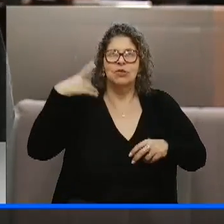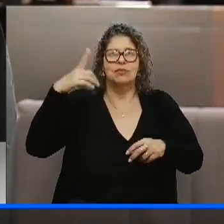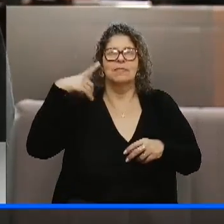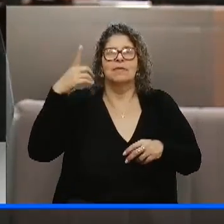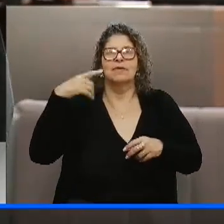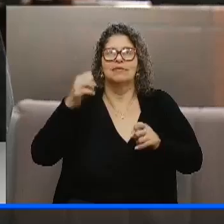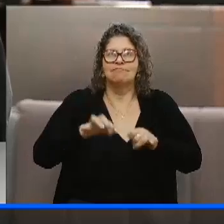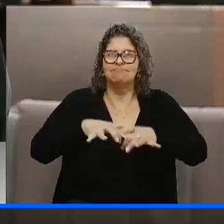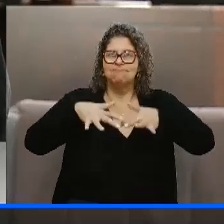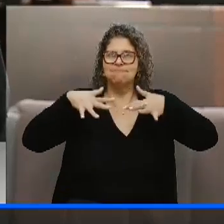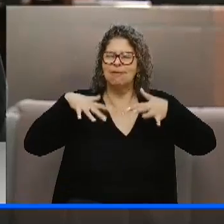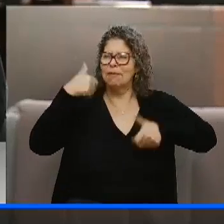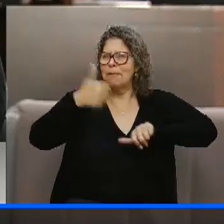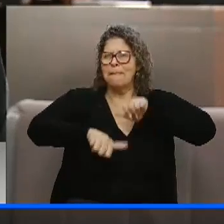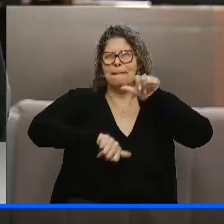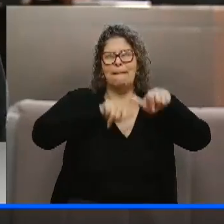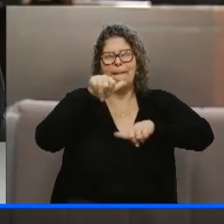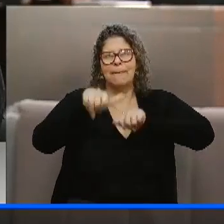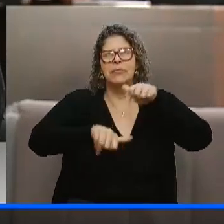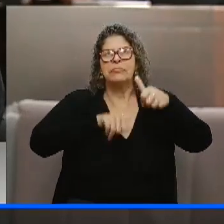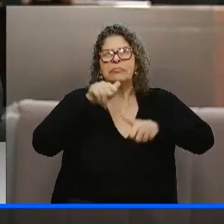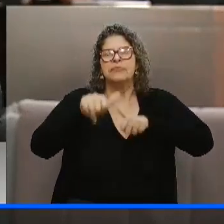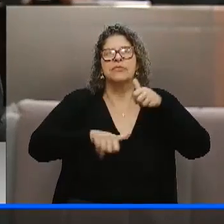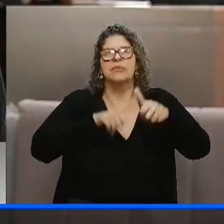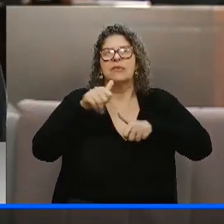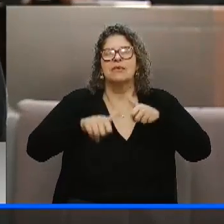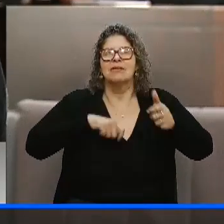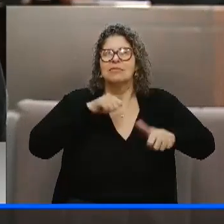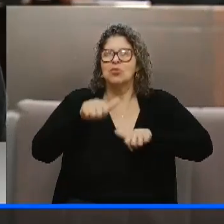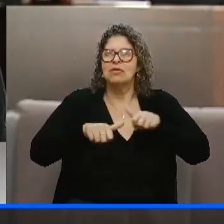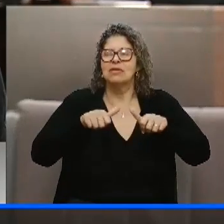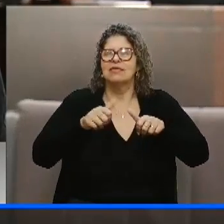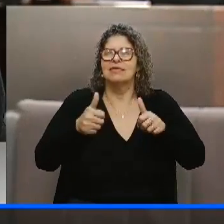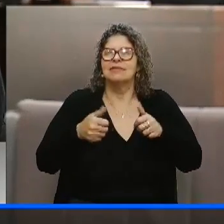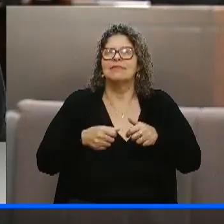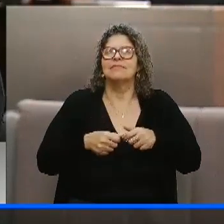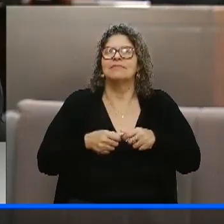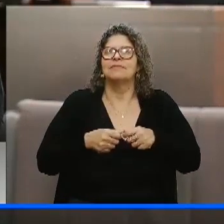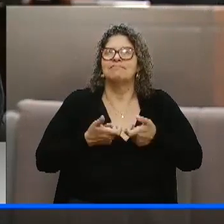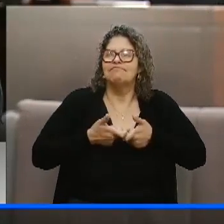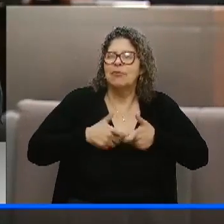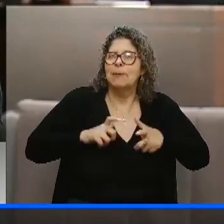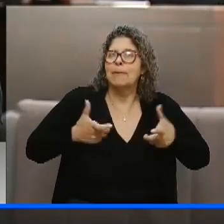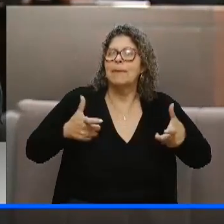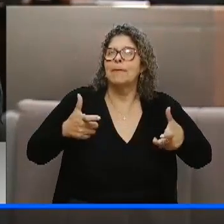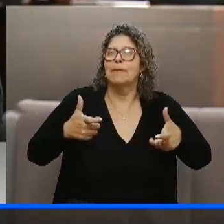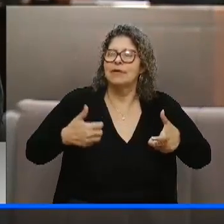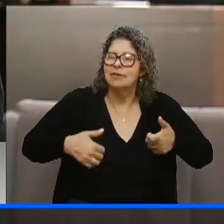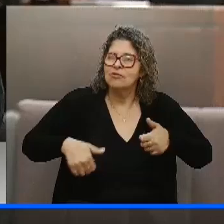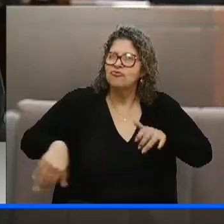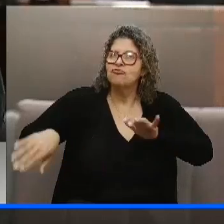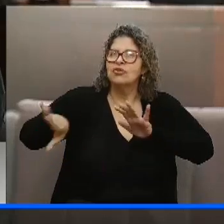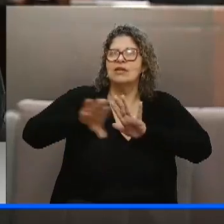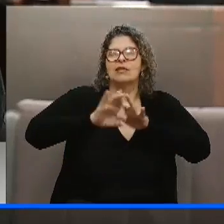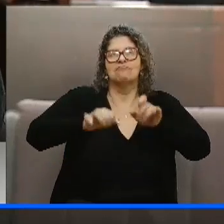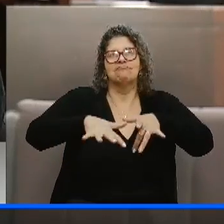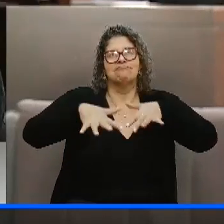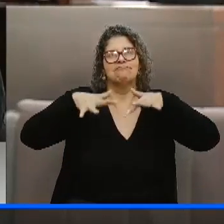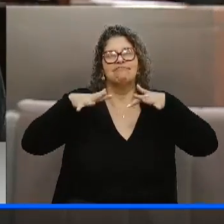grandes mudanças grandes transformações passaram por esta casa